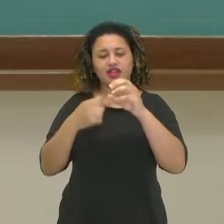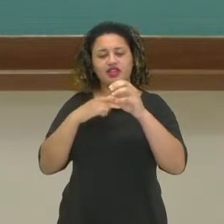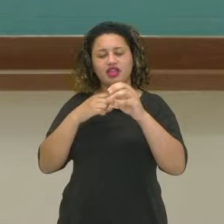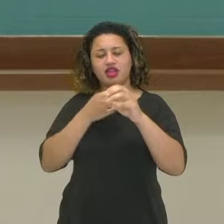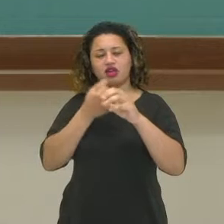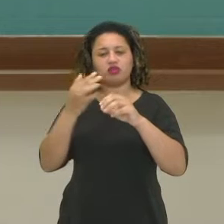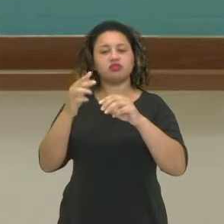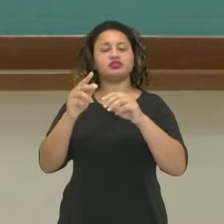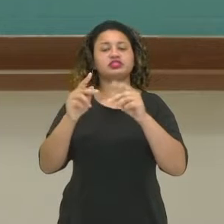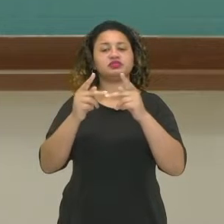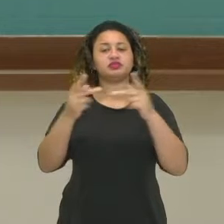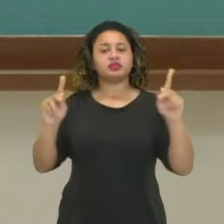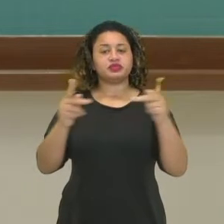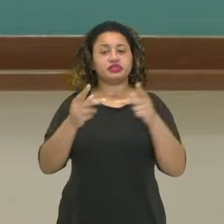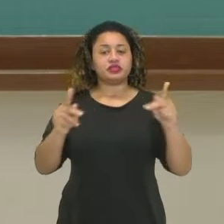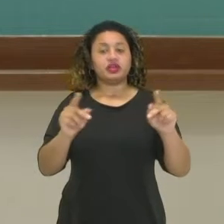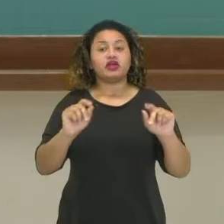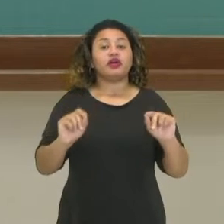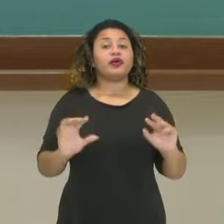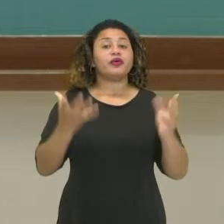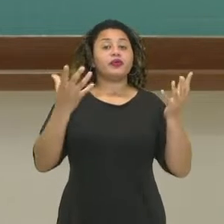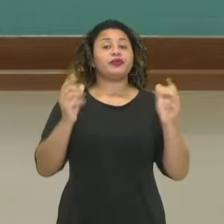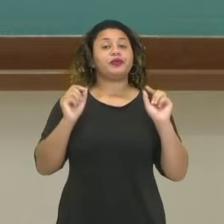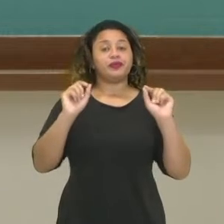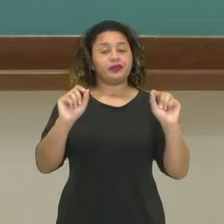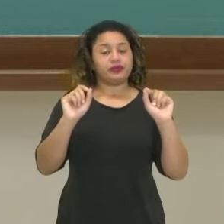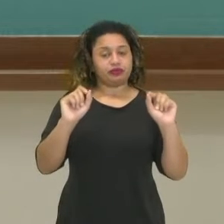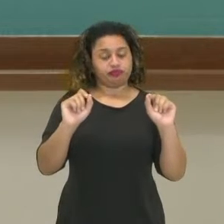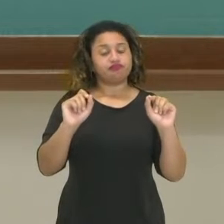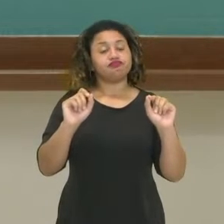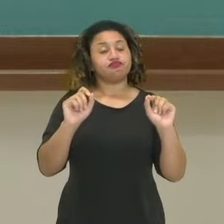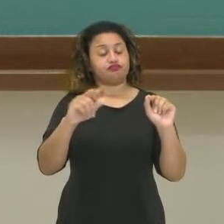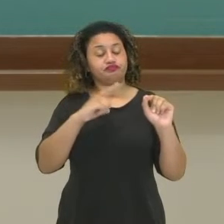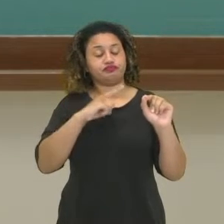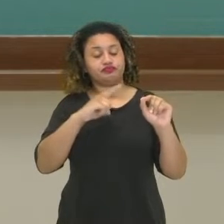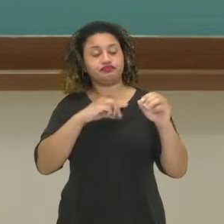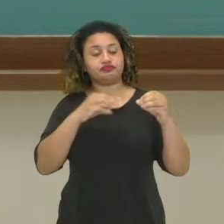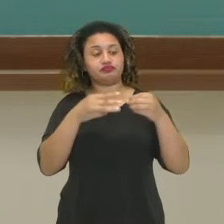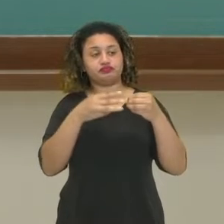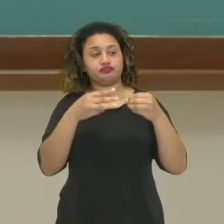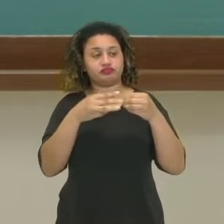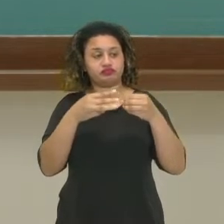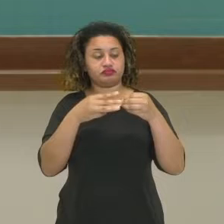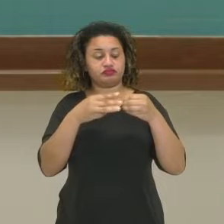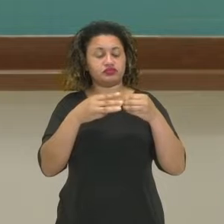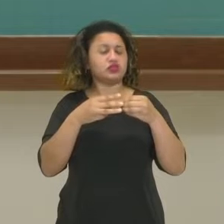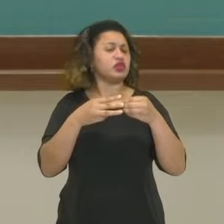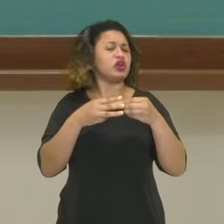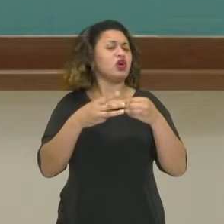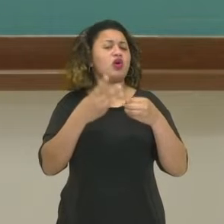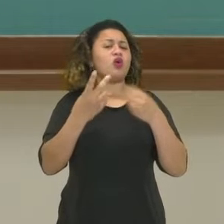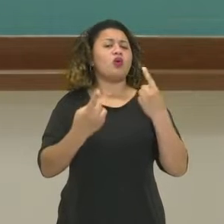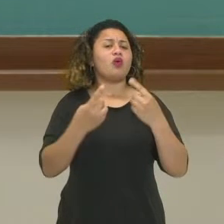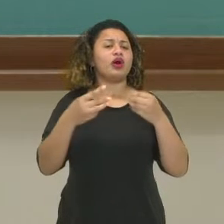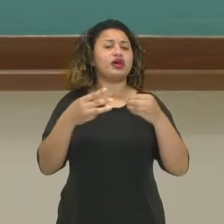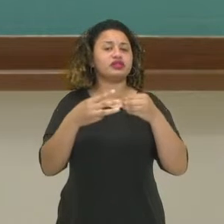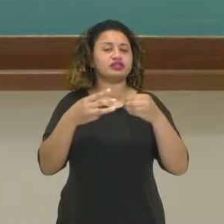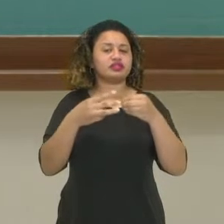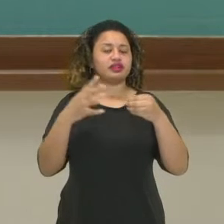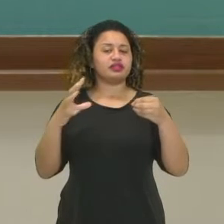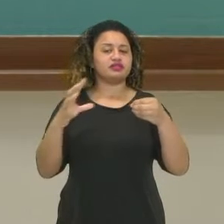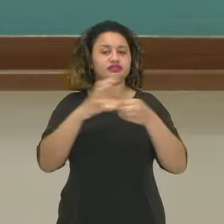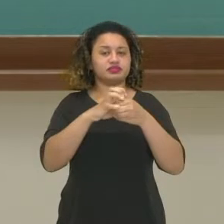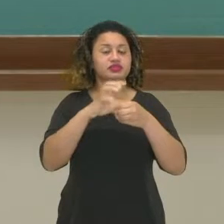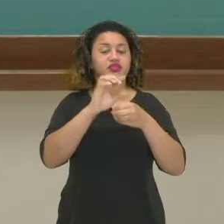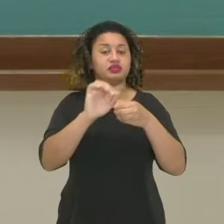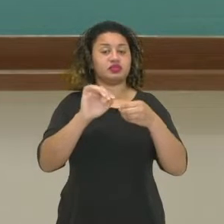E essa proteína, o que acontece? Ele vem, a nossa célula está aqui. Qual é a célula que ele vai atacar? As células do